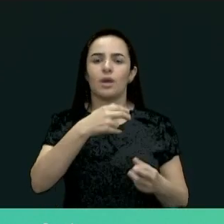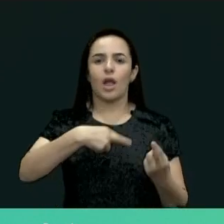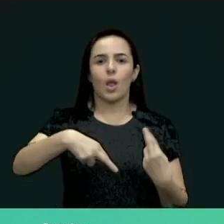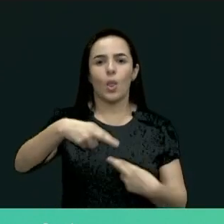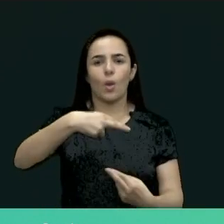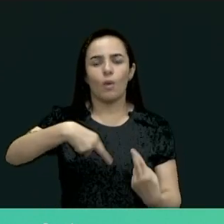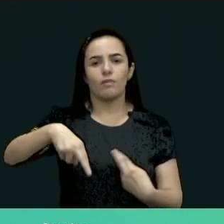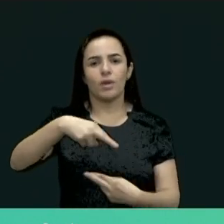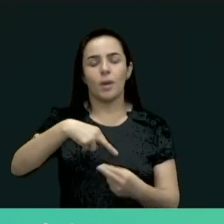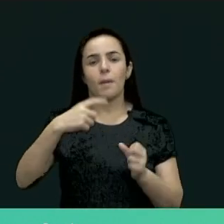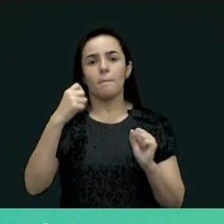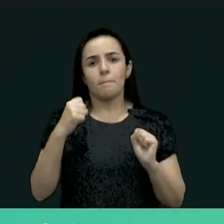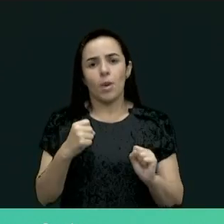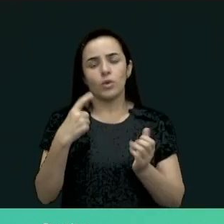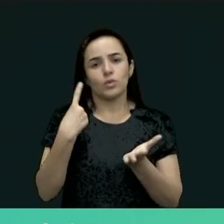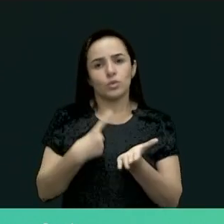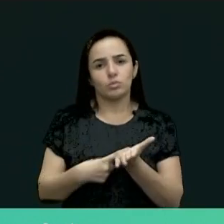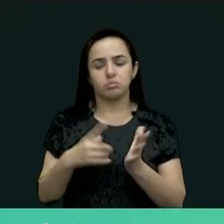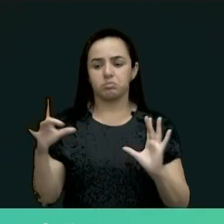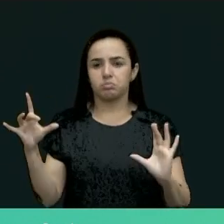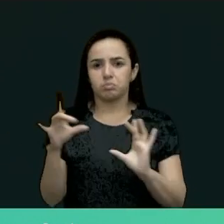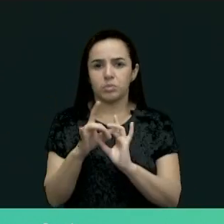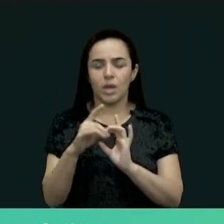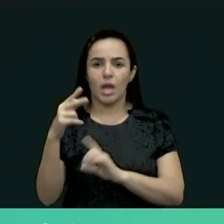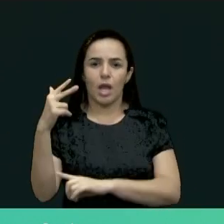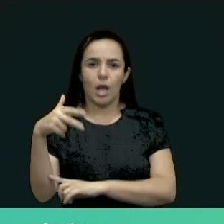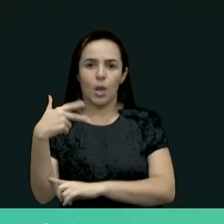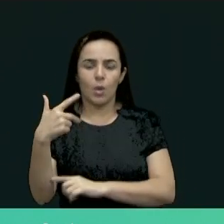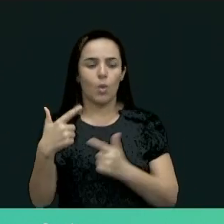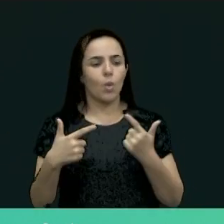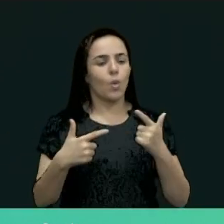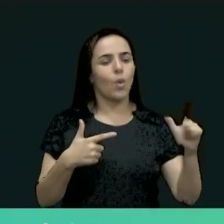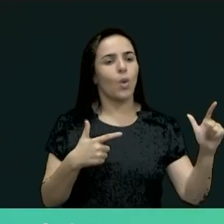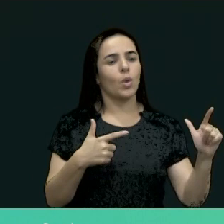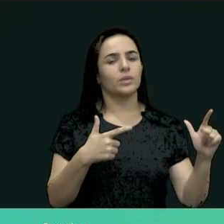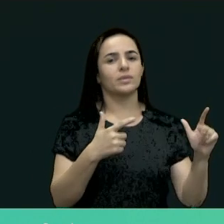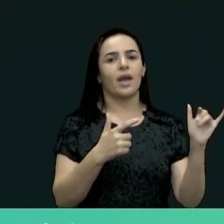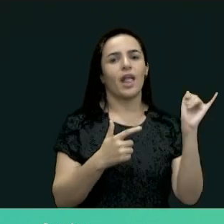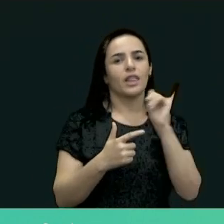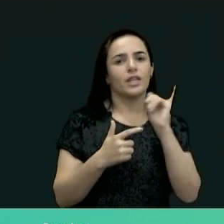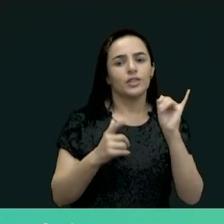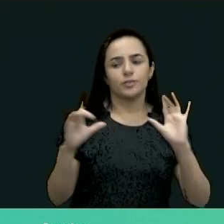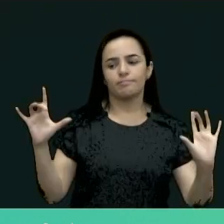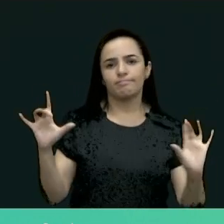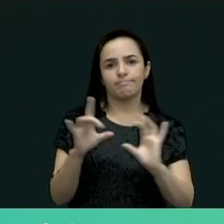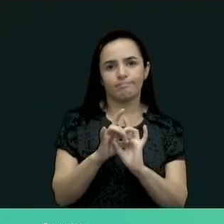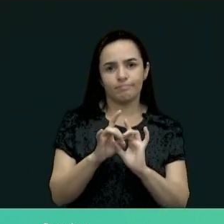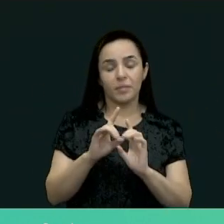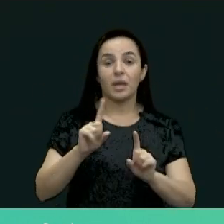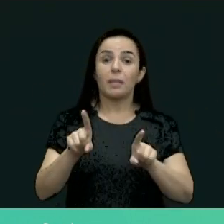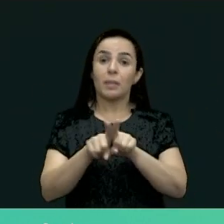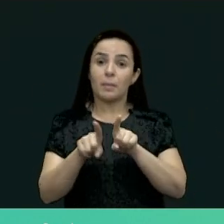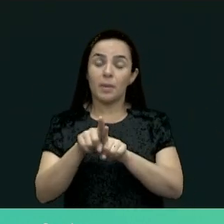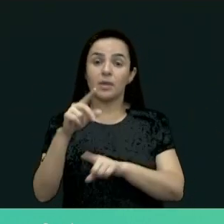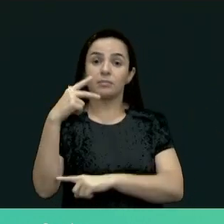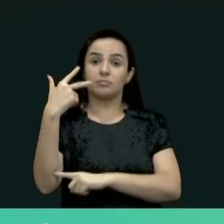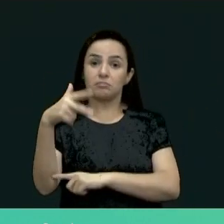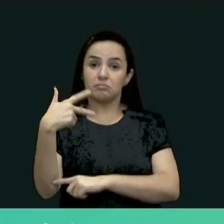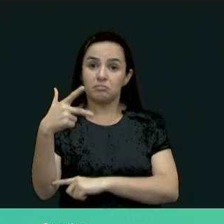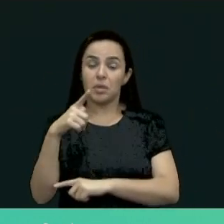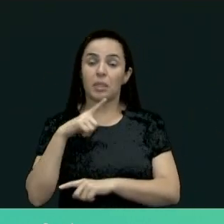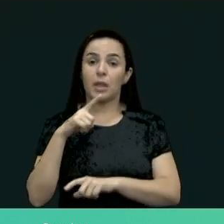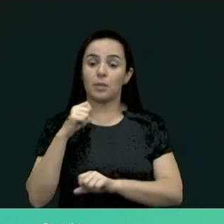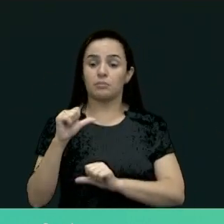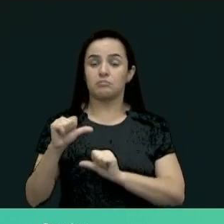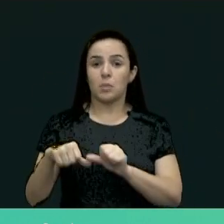ser combinadas com a produção de energia eólica ou que podem ser derivadas da produção de energia eólica.